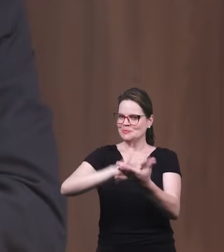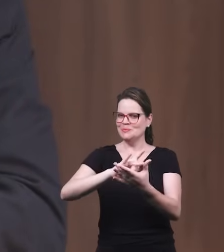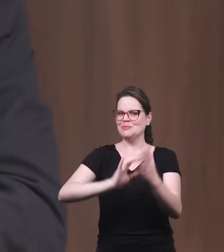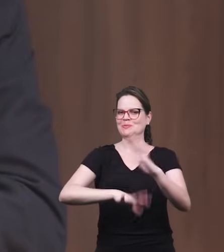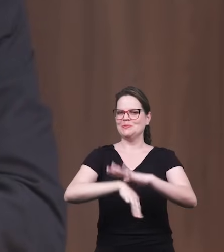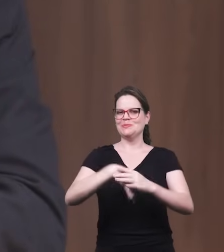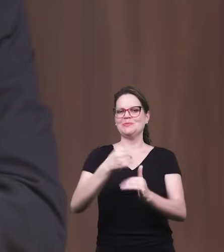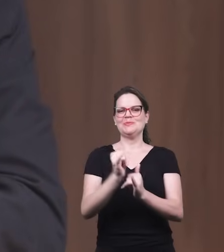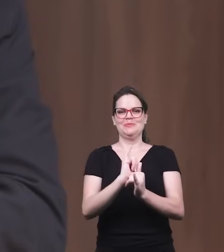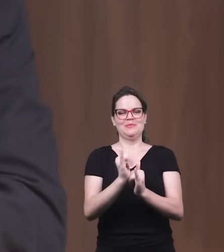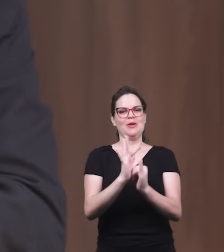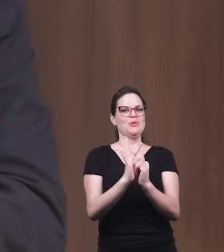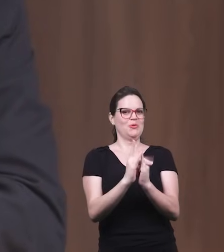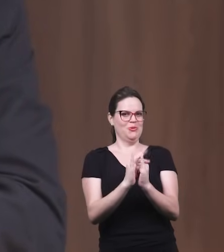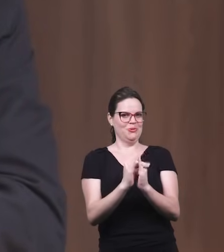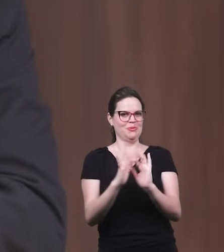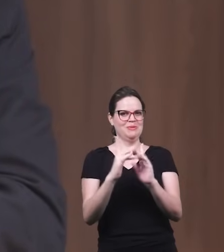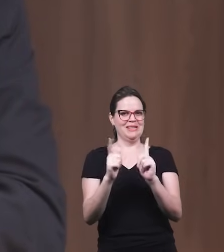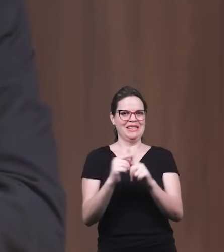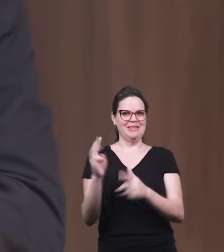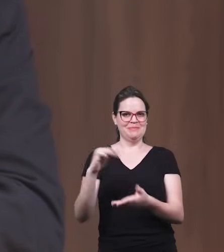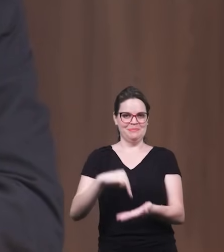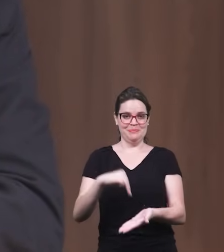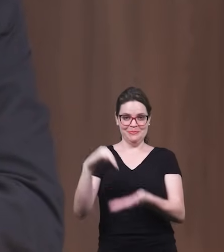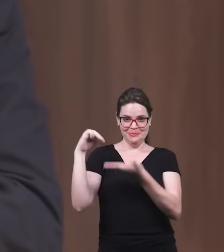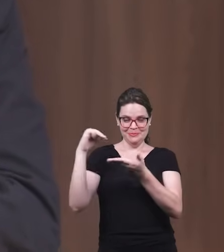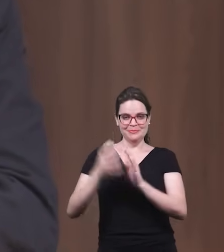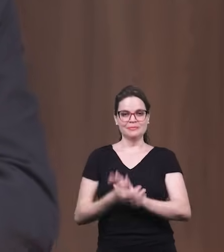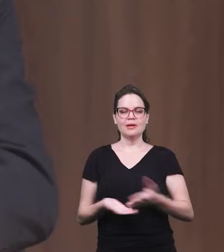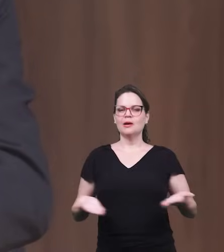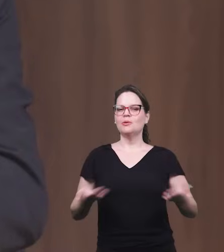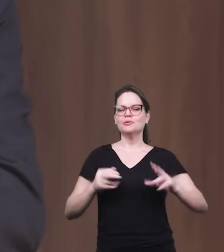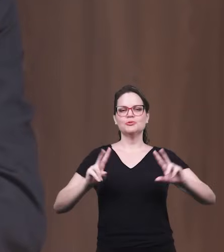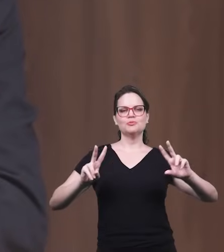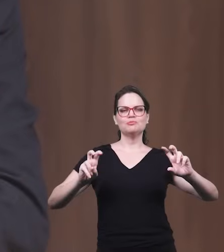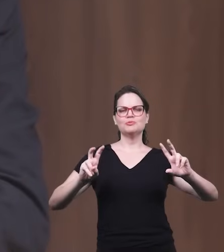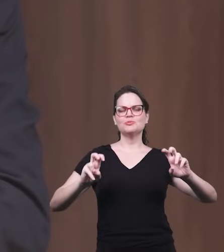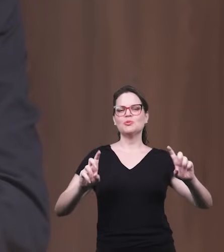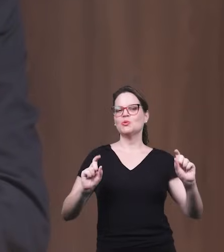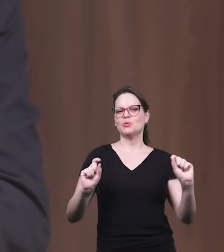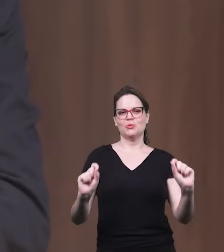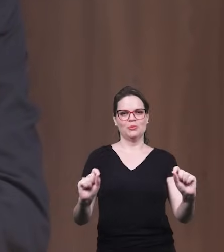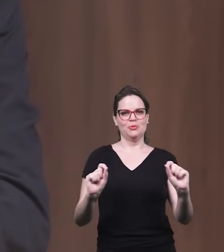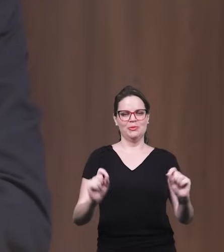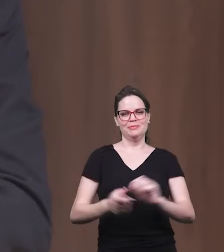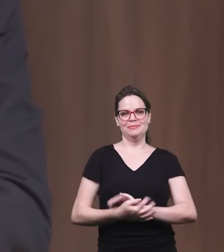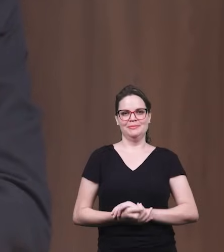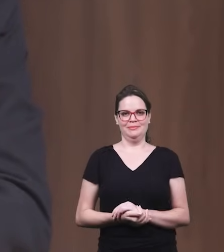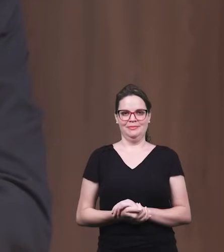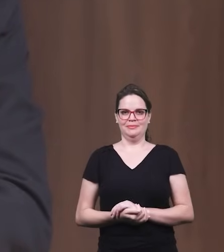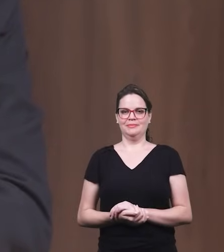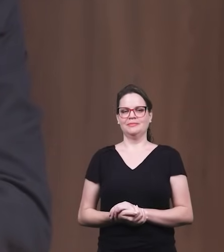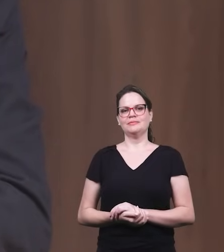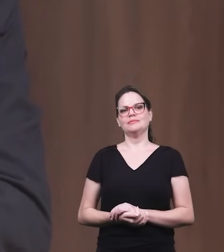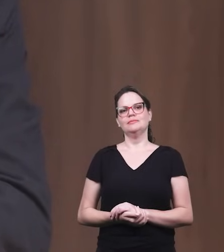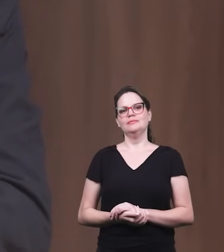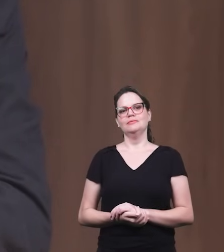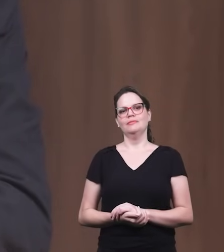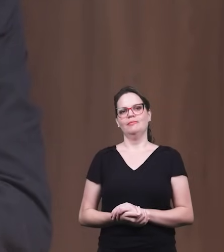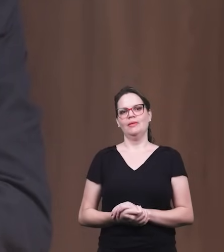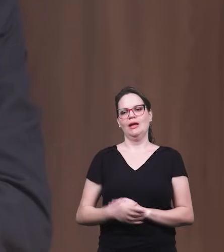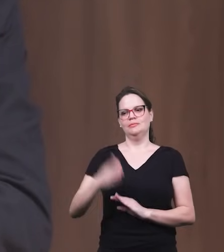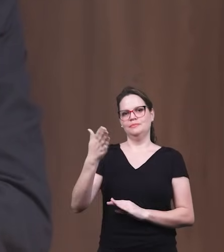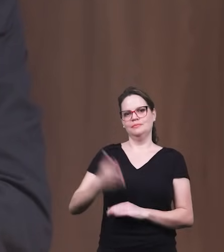da Igreja Cristã Maranata no YouTube. O tema hoje do nosso programa é o Filho